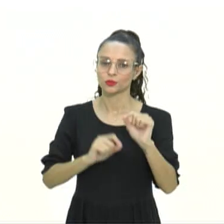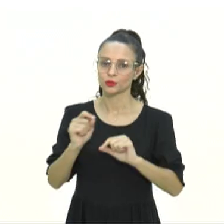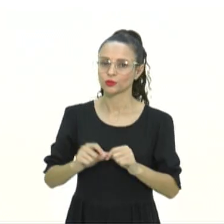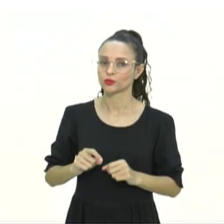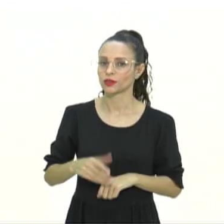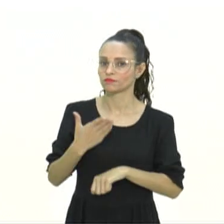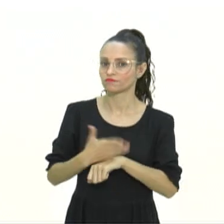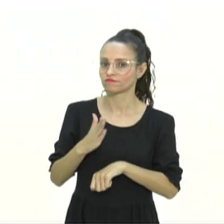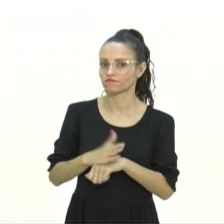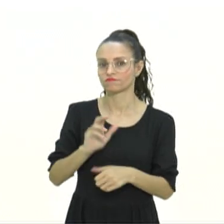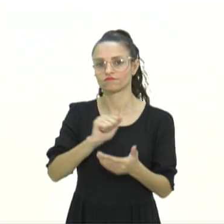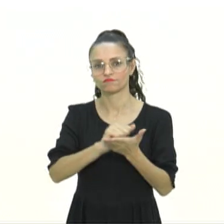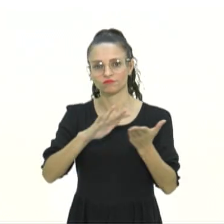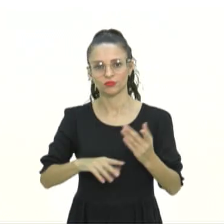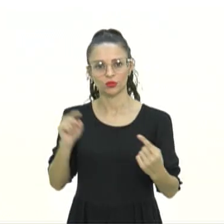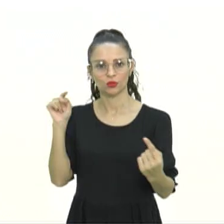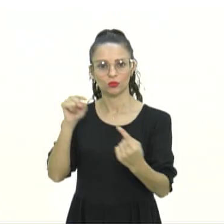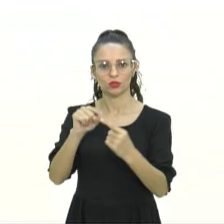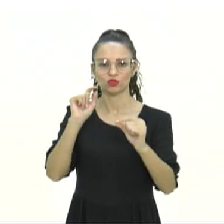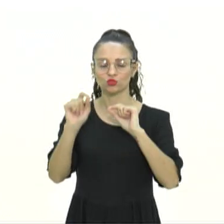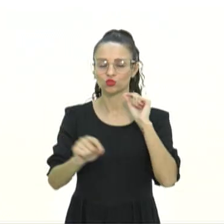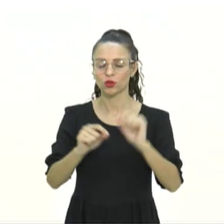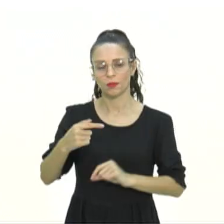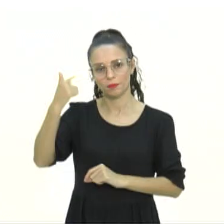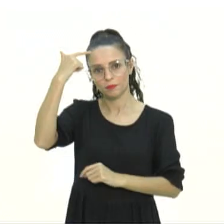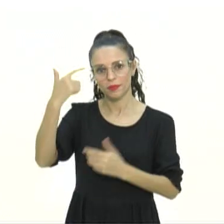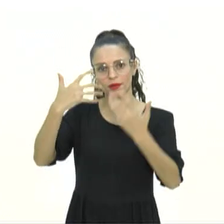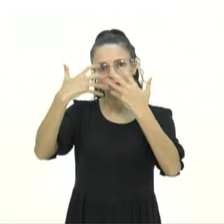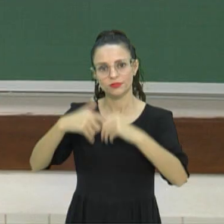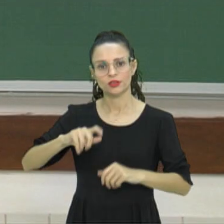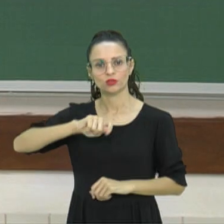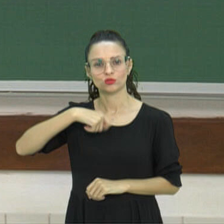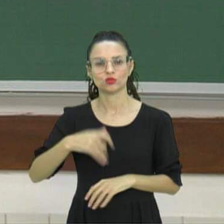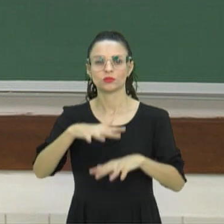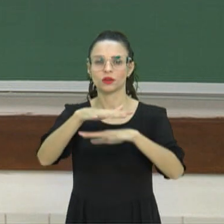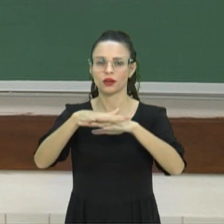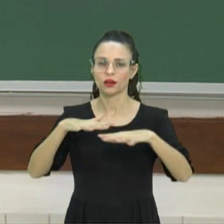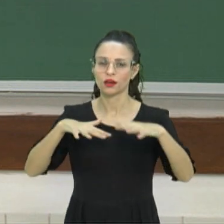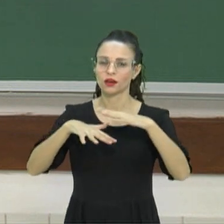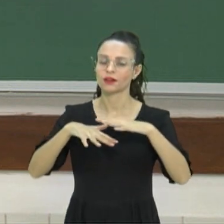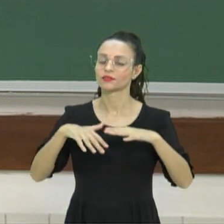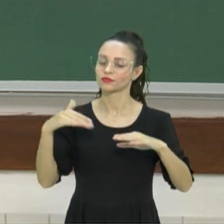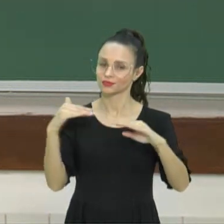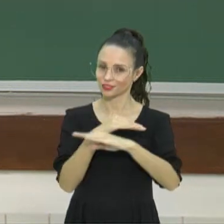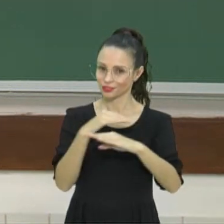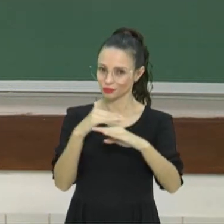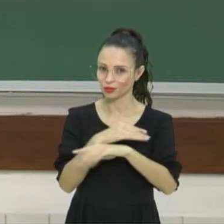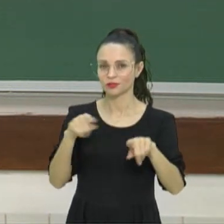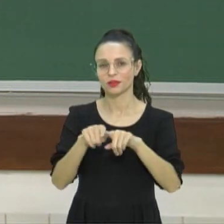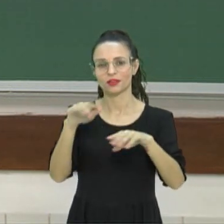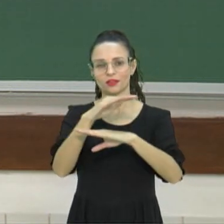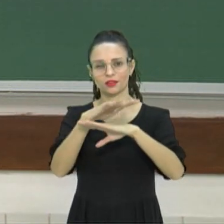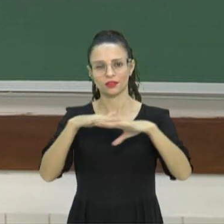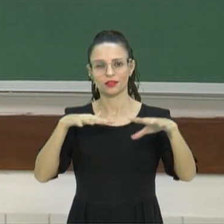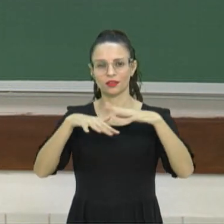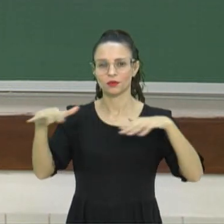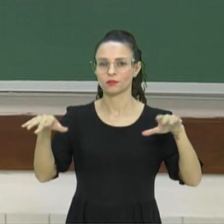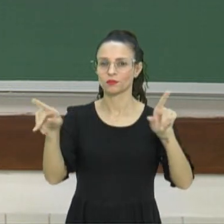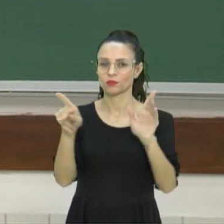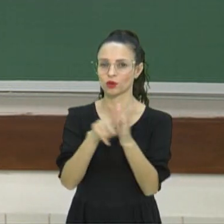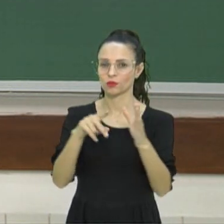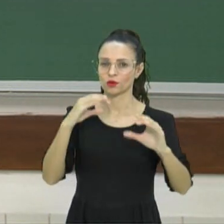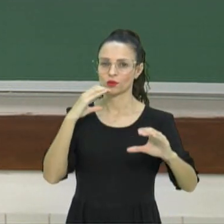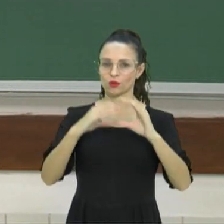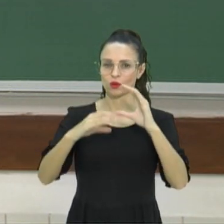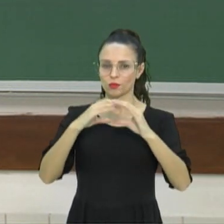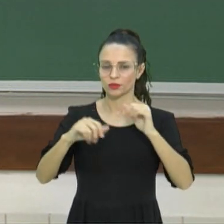alguns exercícios com o objetivo de pensar um pouquinho as redes de transporte e as redes de comunicação.